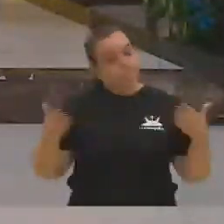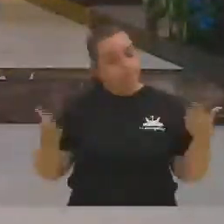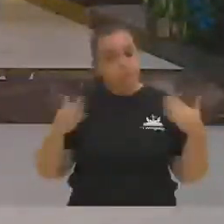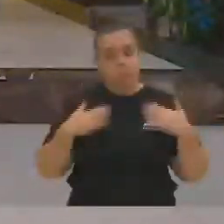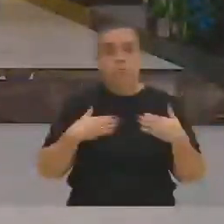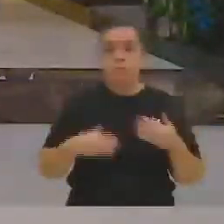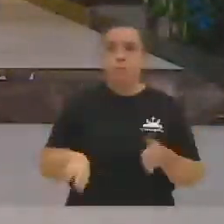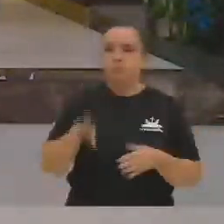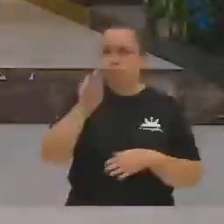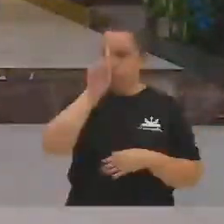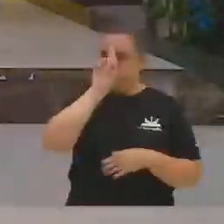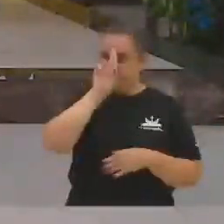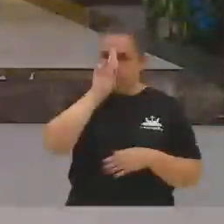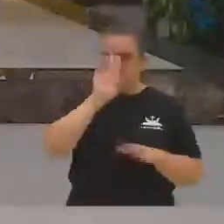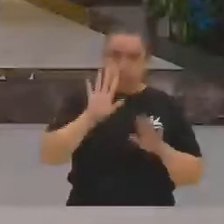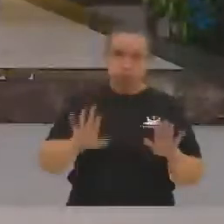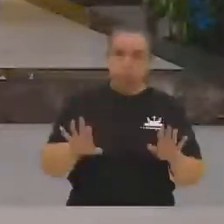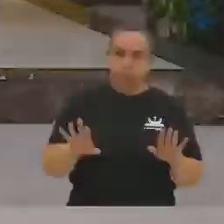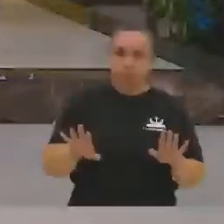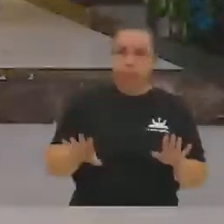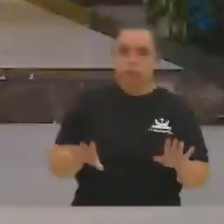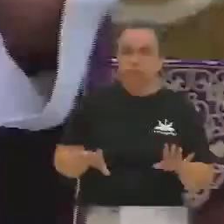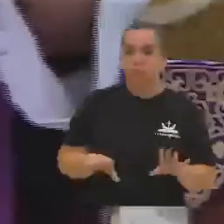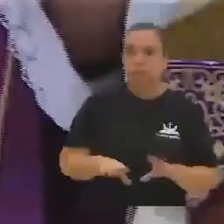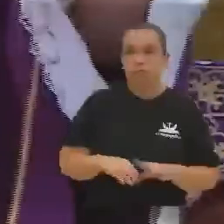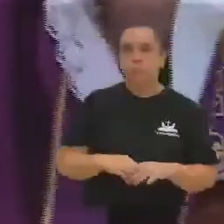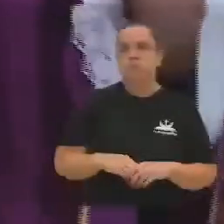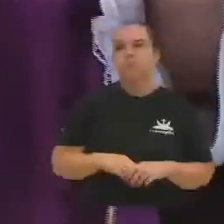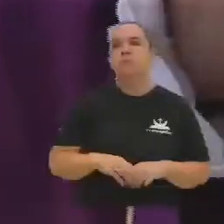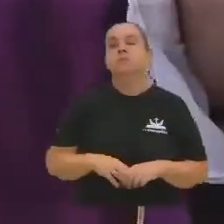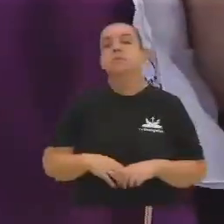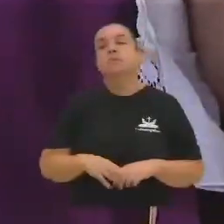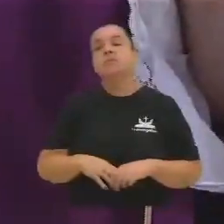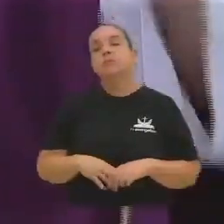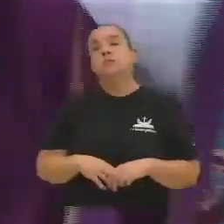der meia-noite, ou existe família que se reúne ao longo do dia, né?